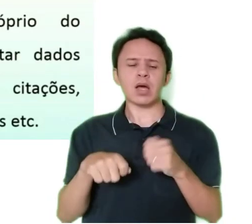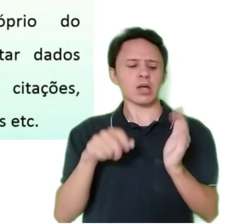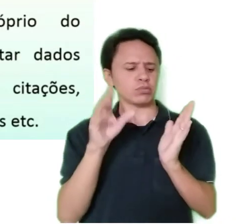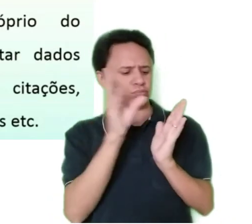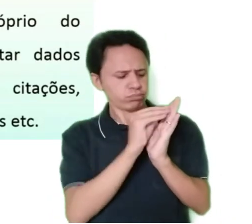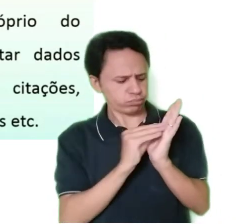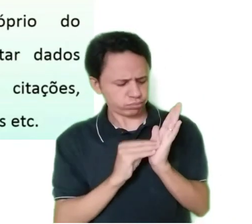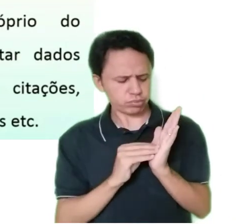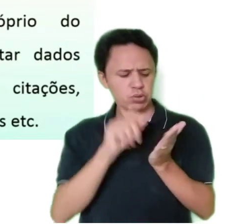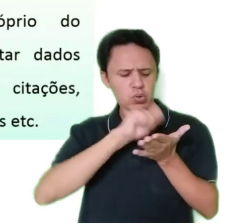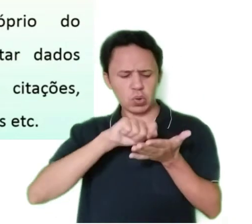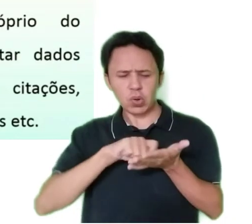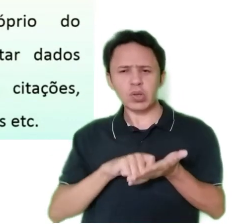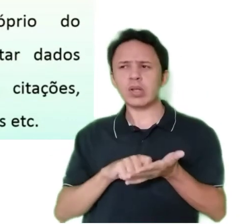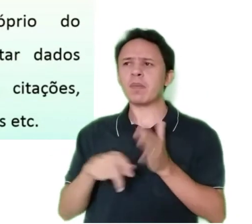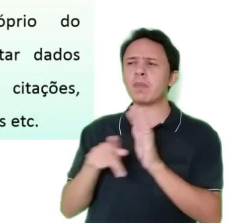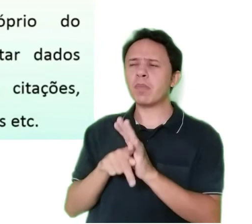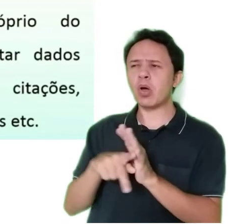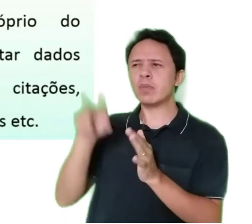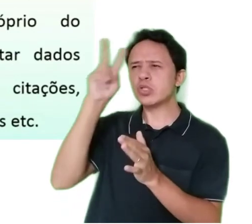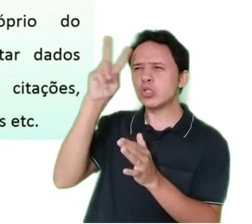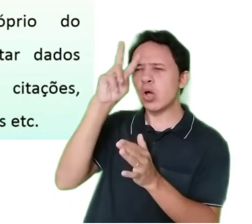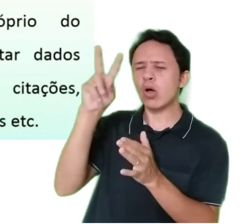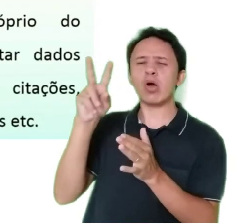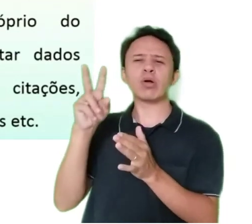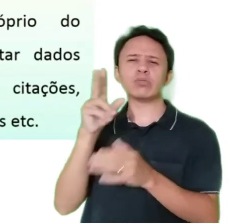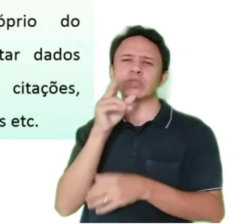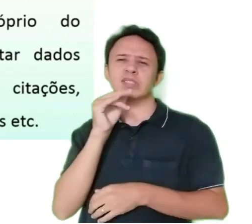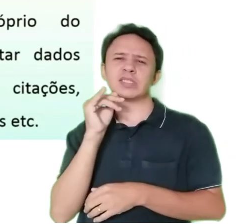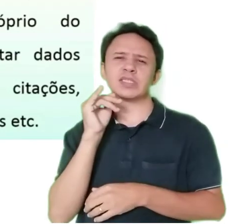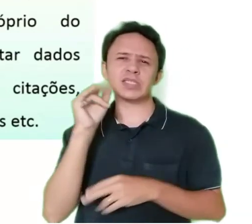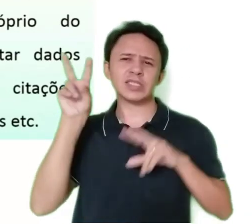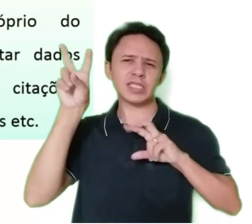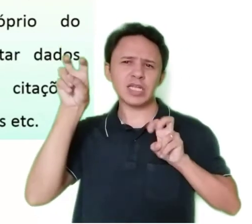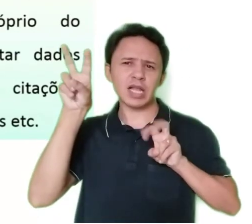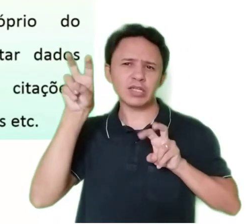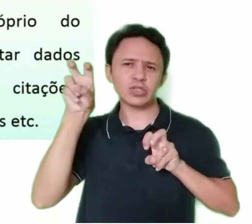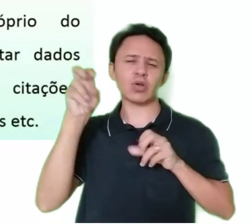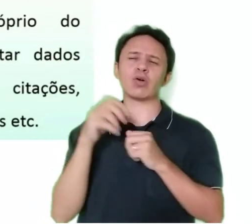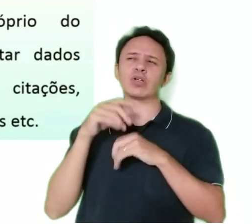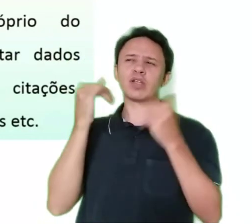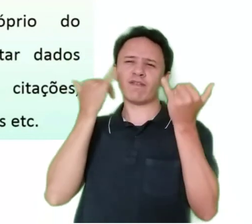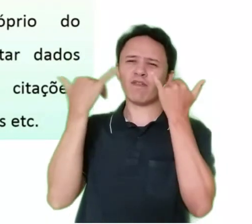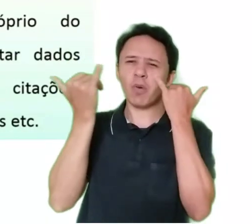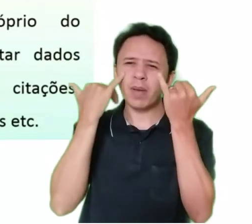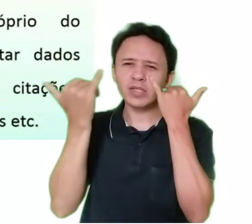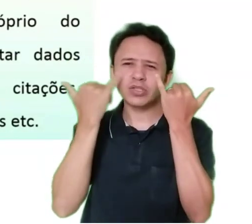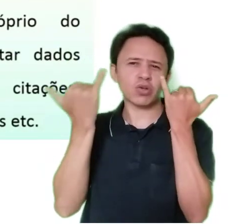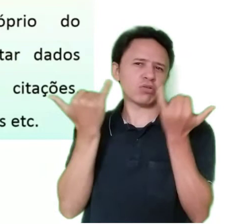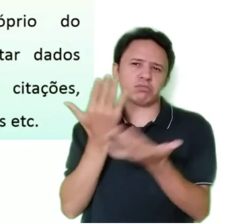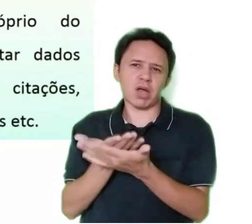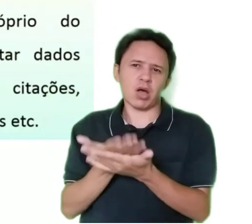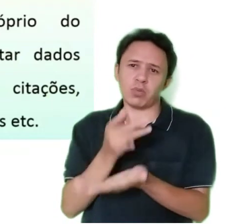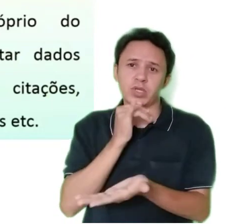dados históricos ou estatísticos, citações, comparações, informações de uma